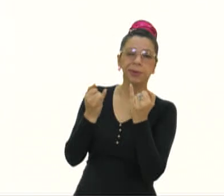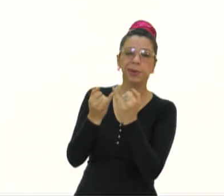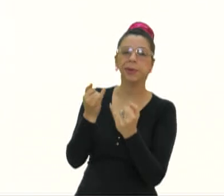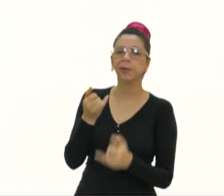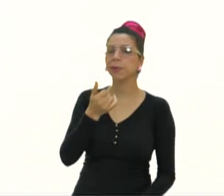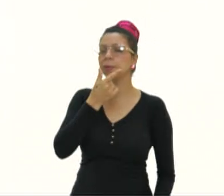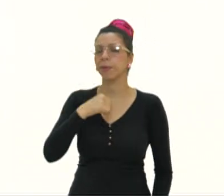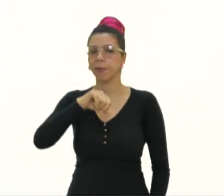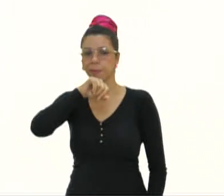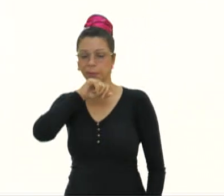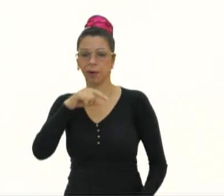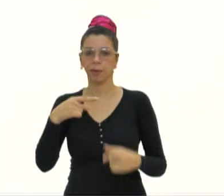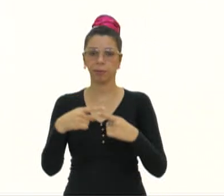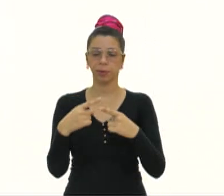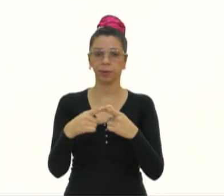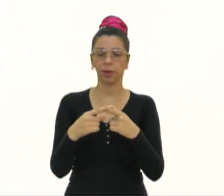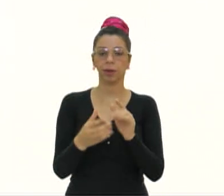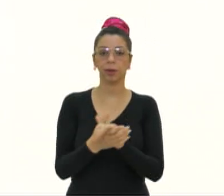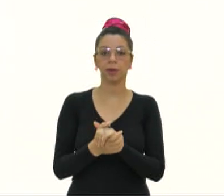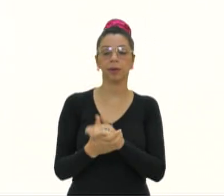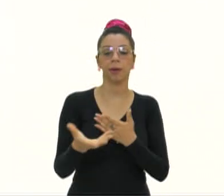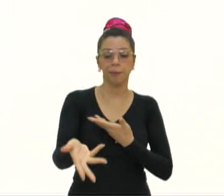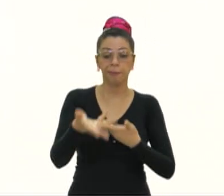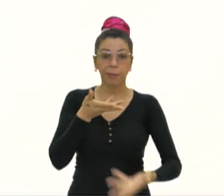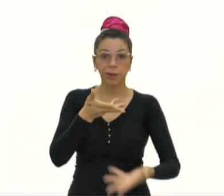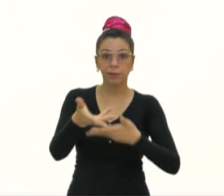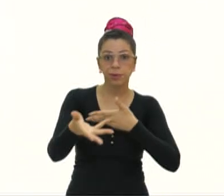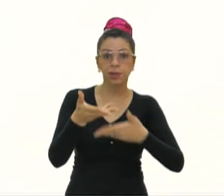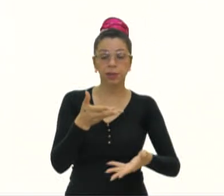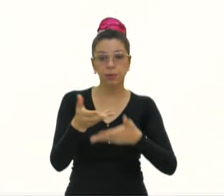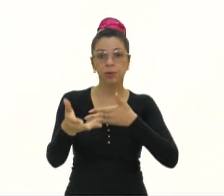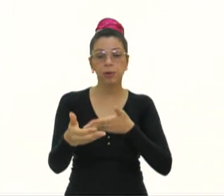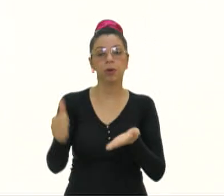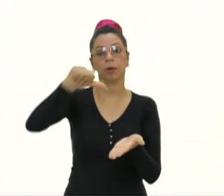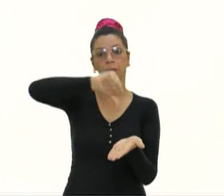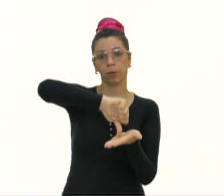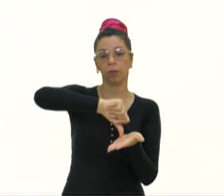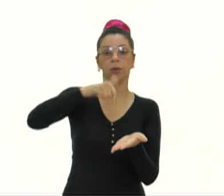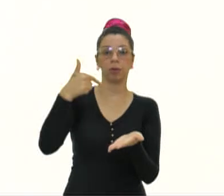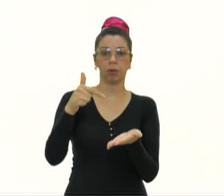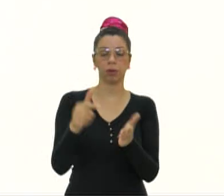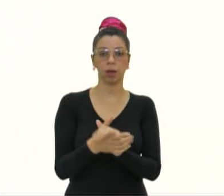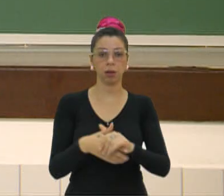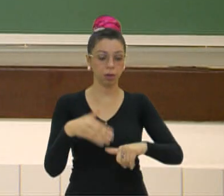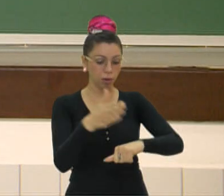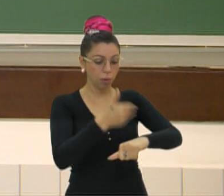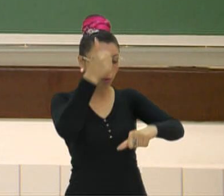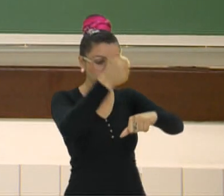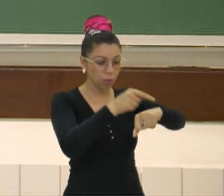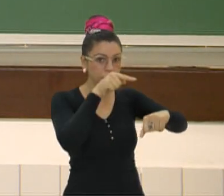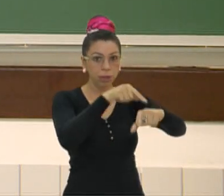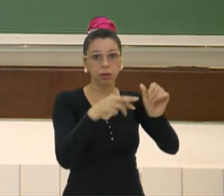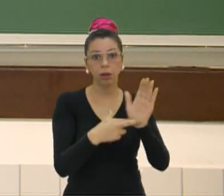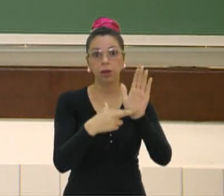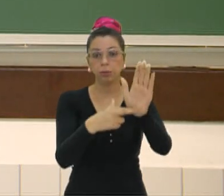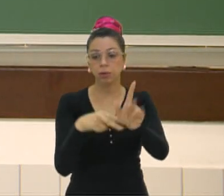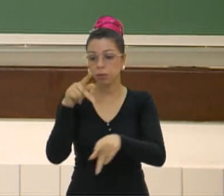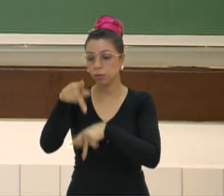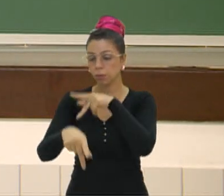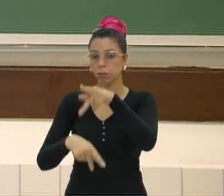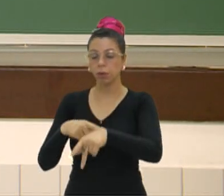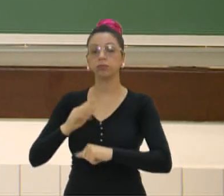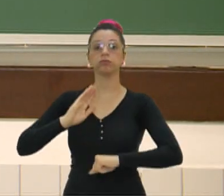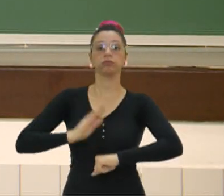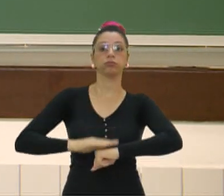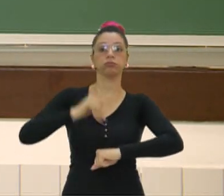comentava, sem a mediação das instituições, o líder acaba sendo o representante do povo em sua